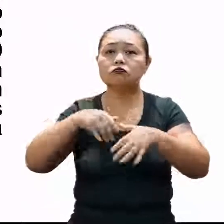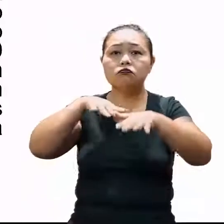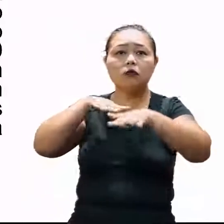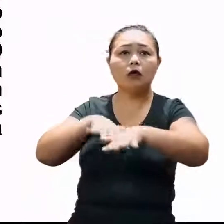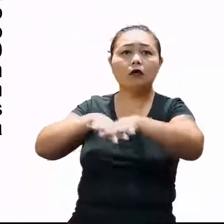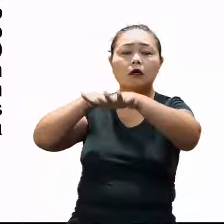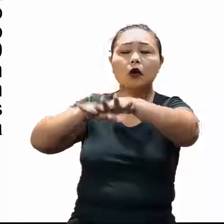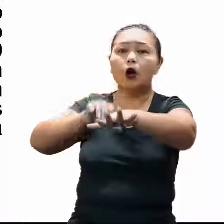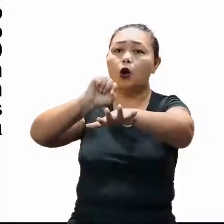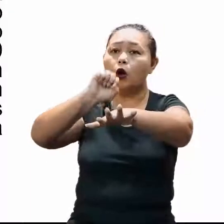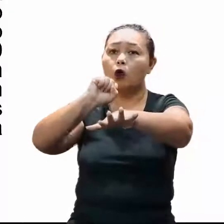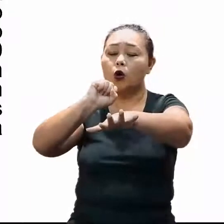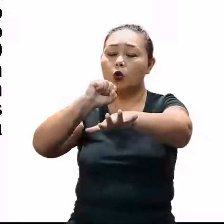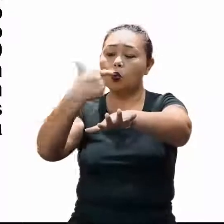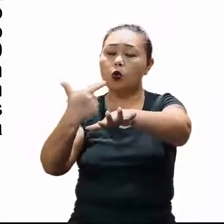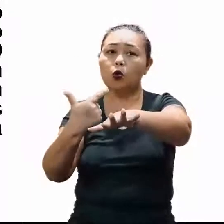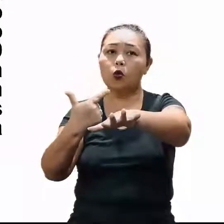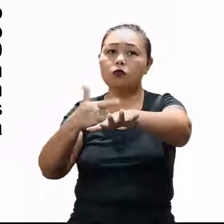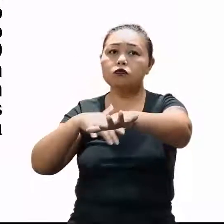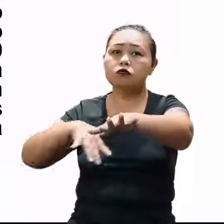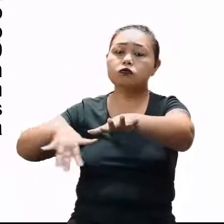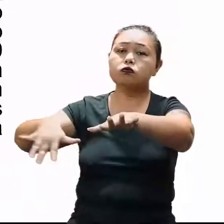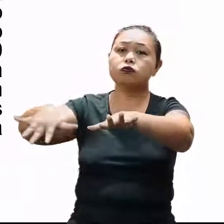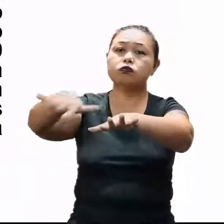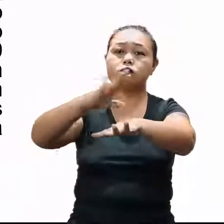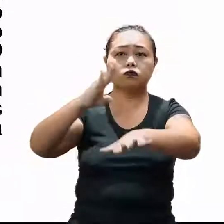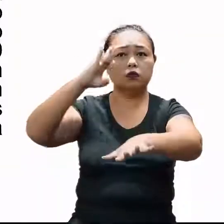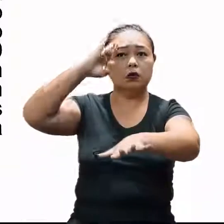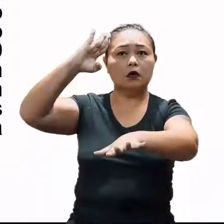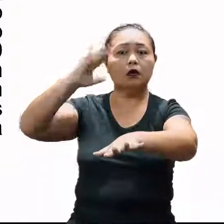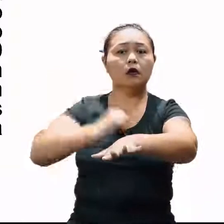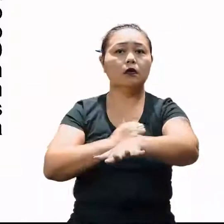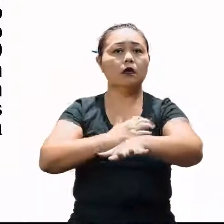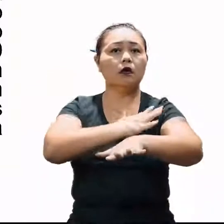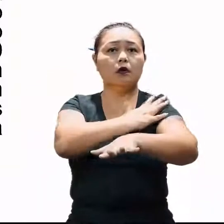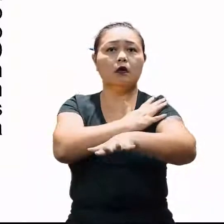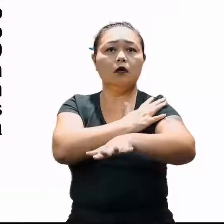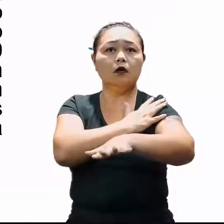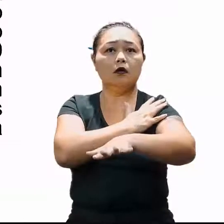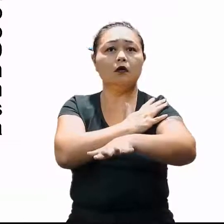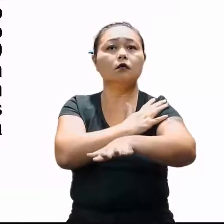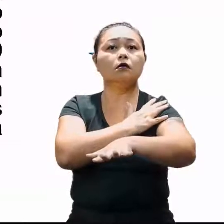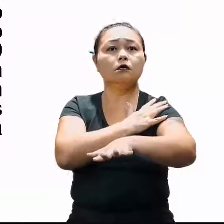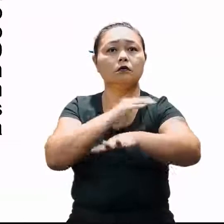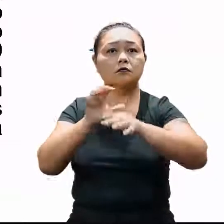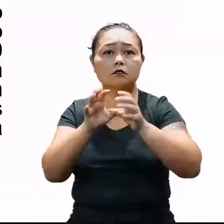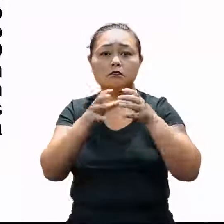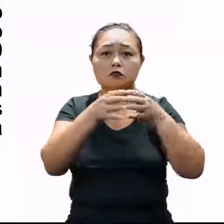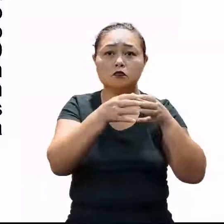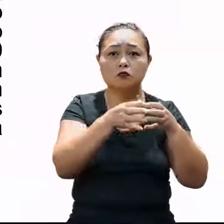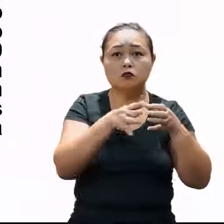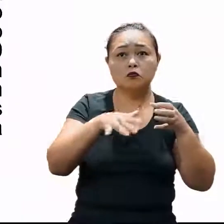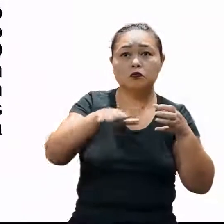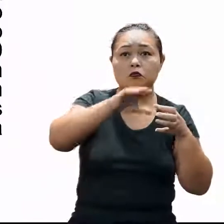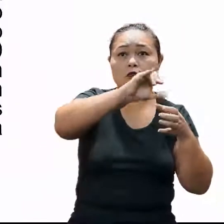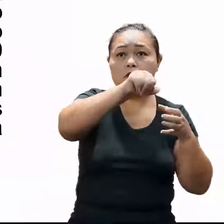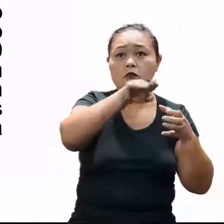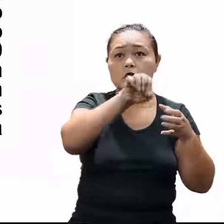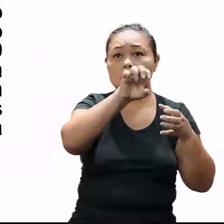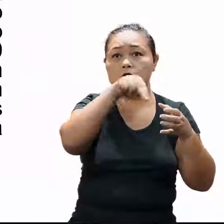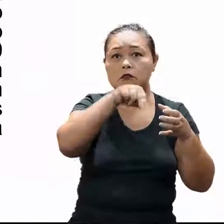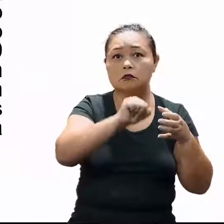82 praças do Exército, que seriam divididos entre o